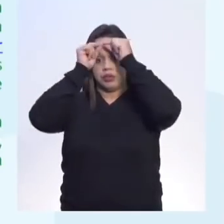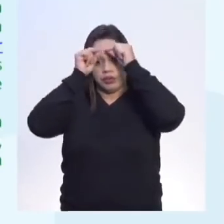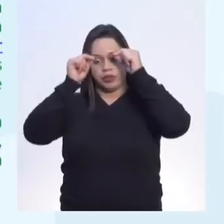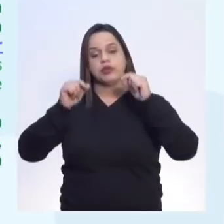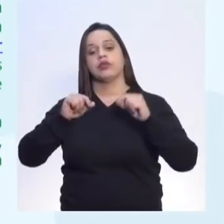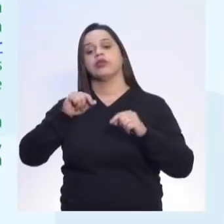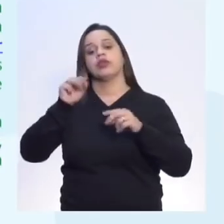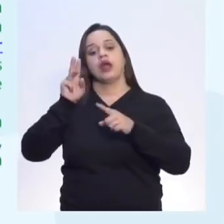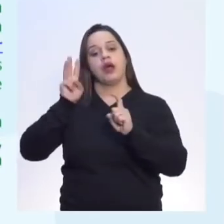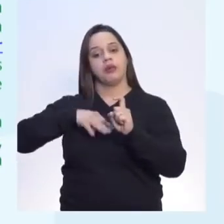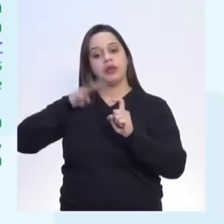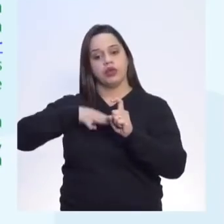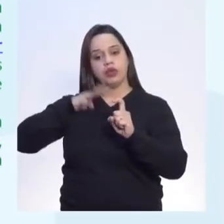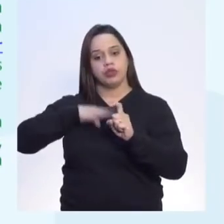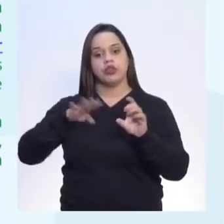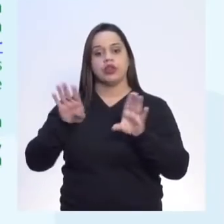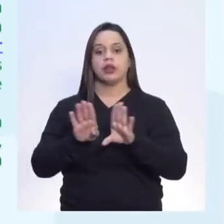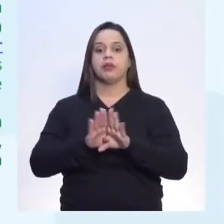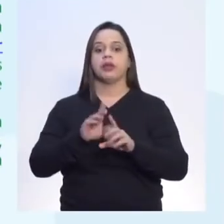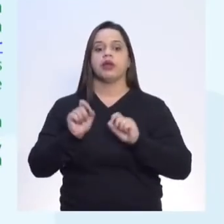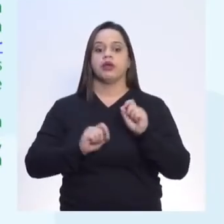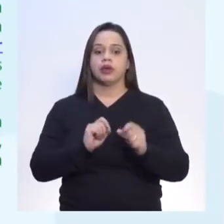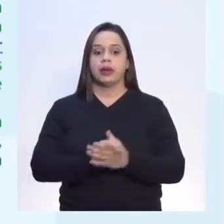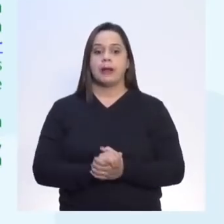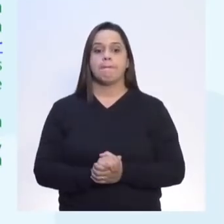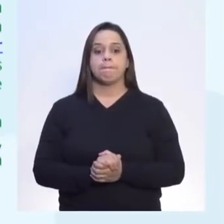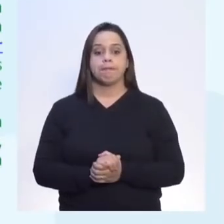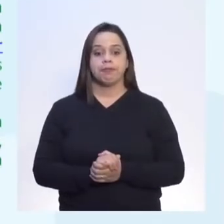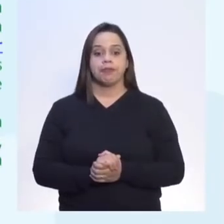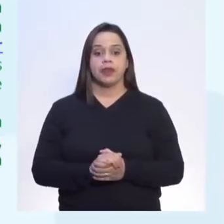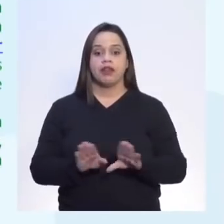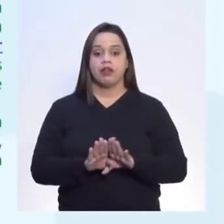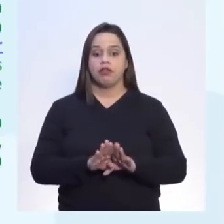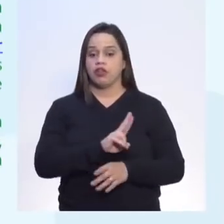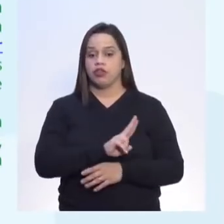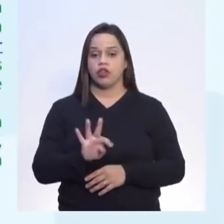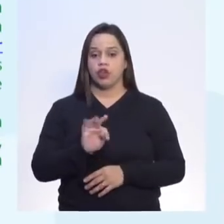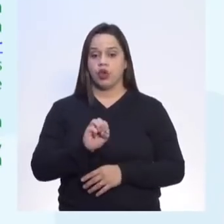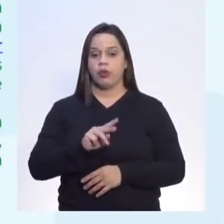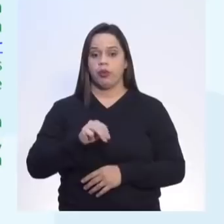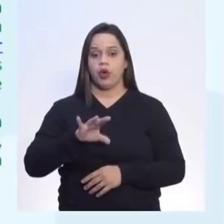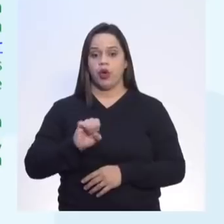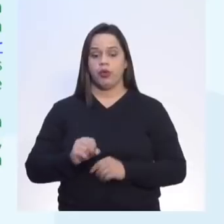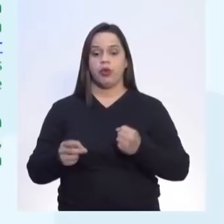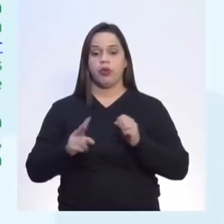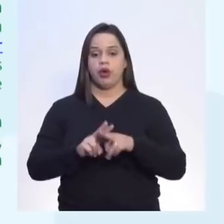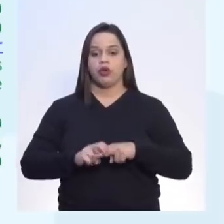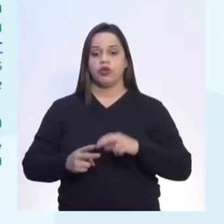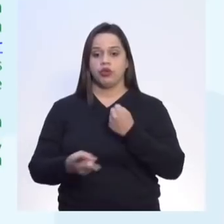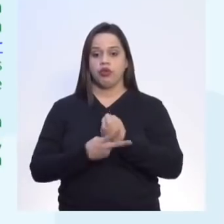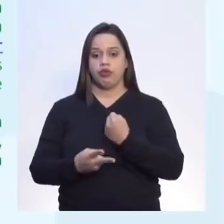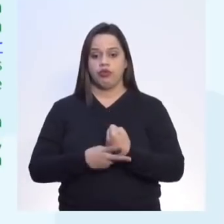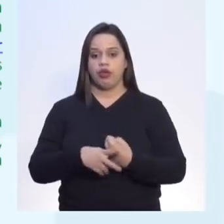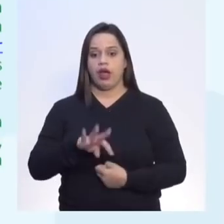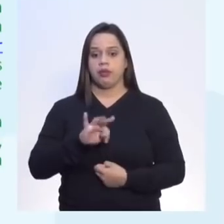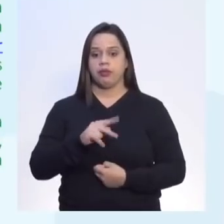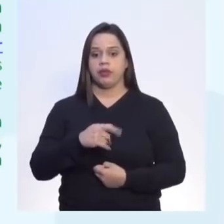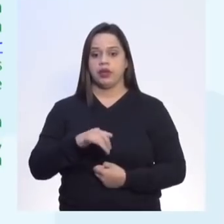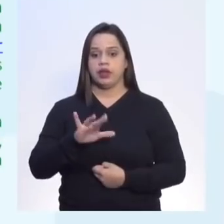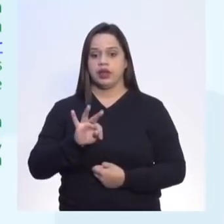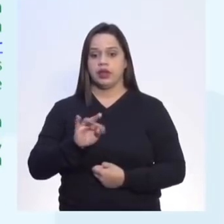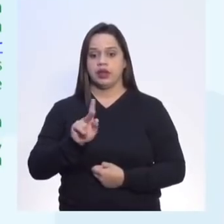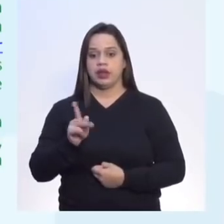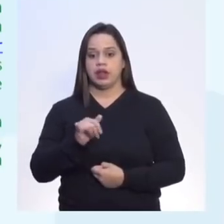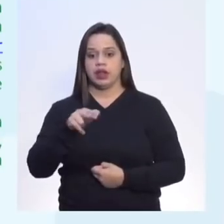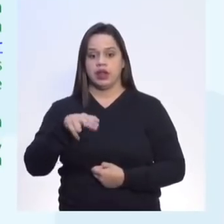verbo piten, que eu também não sei ler grego, de novo, serpente, assim denominado por causa da sacerdotisa que nele profetizava os oráculos.